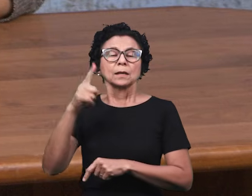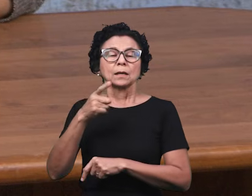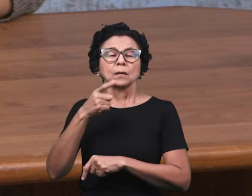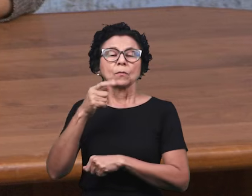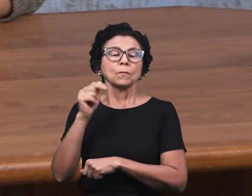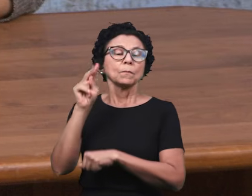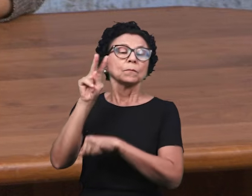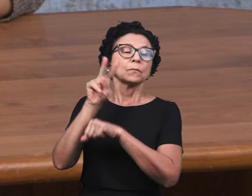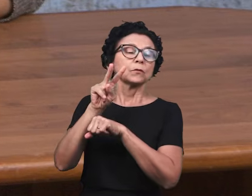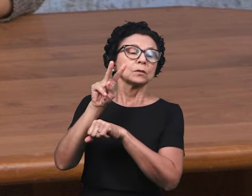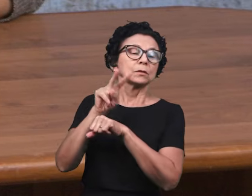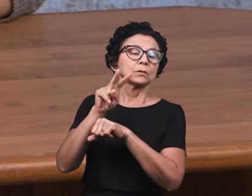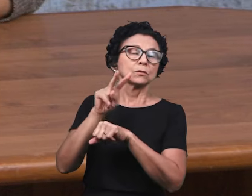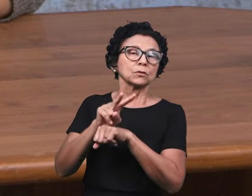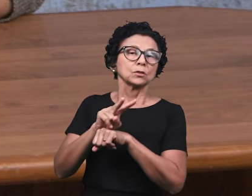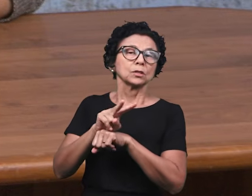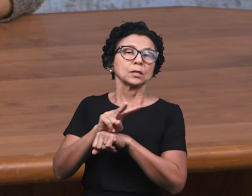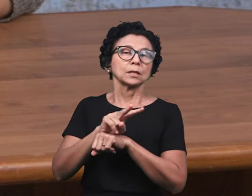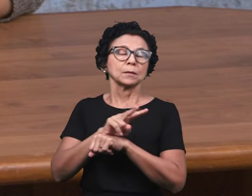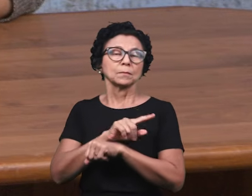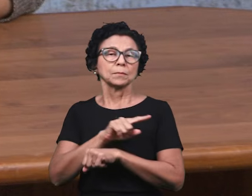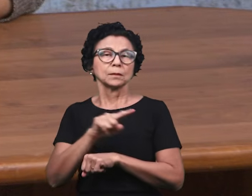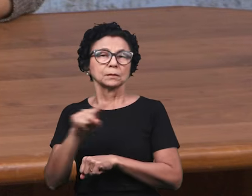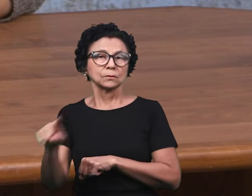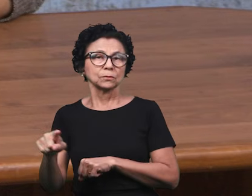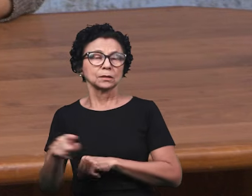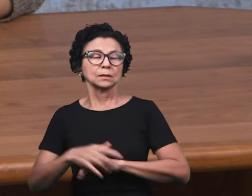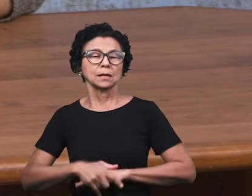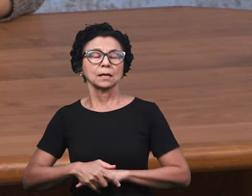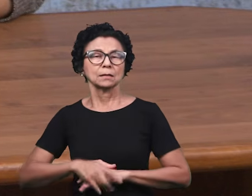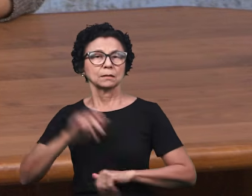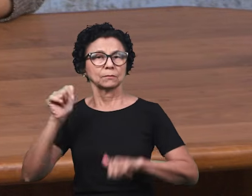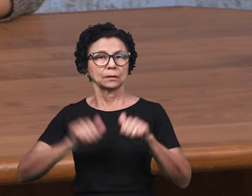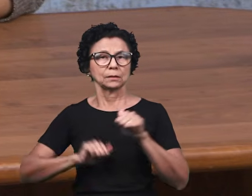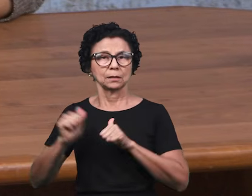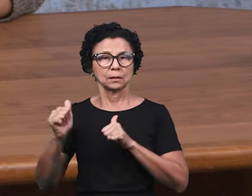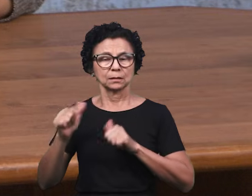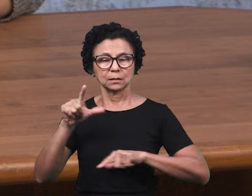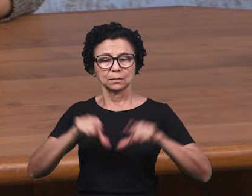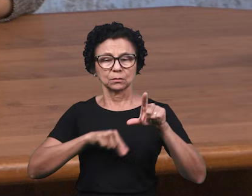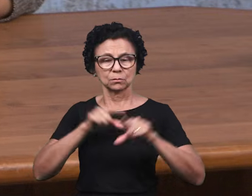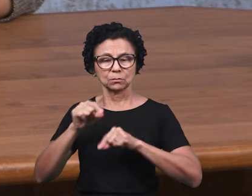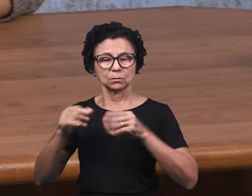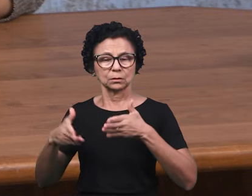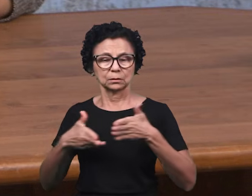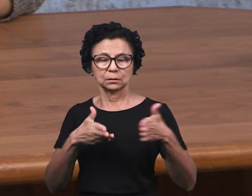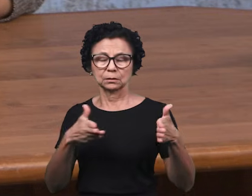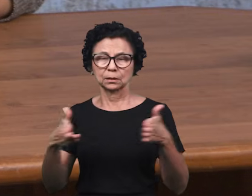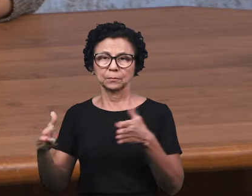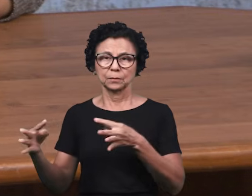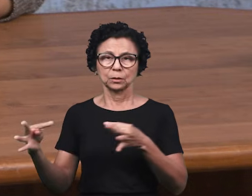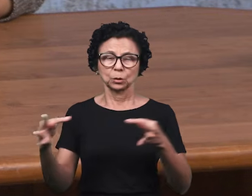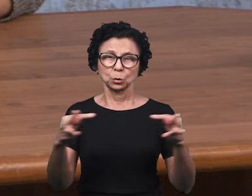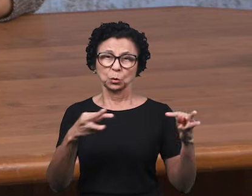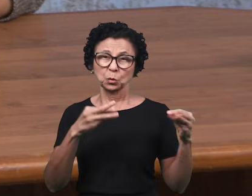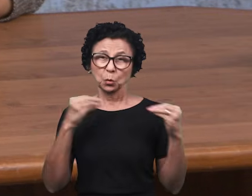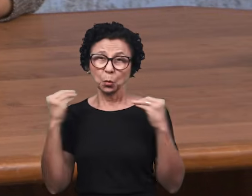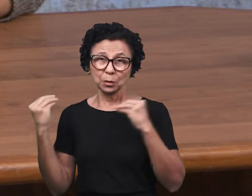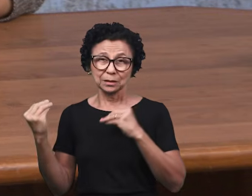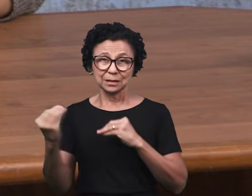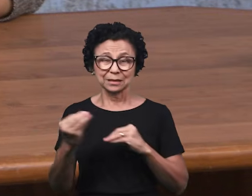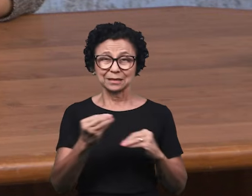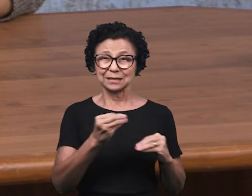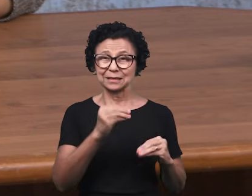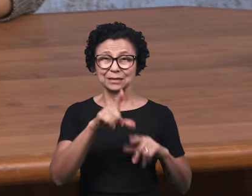que soubesses e examinasses o seu caminho. Todos eles são os mais rebeldes